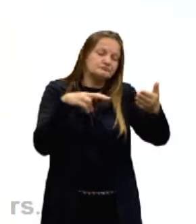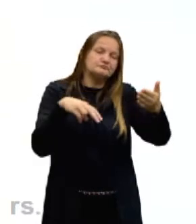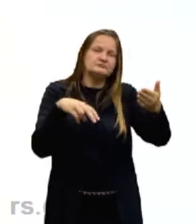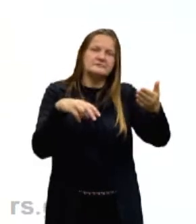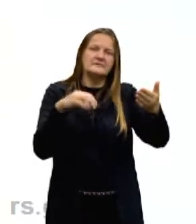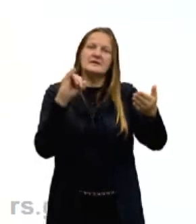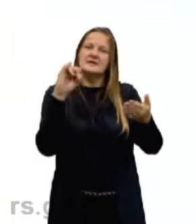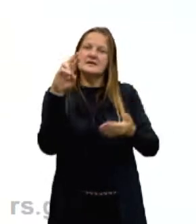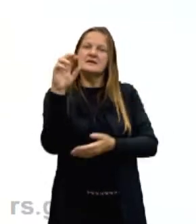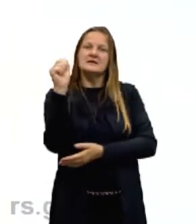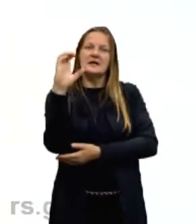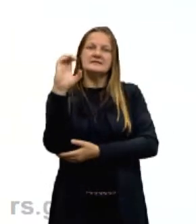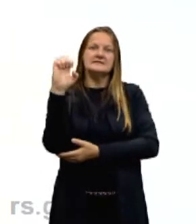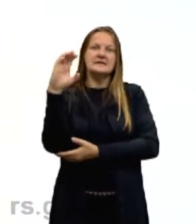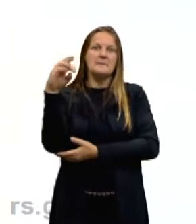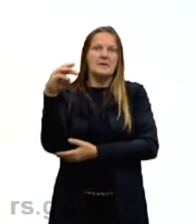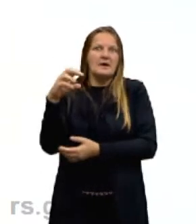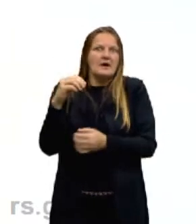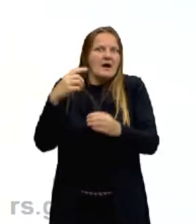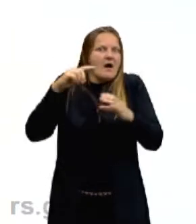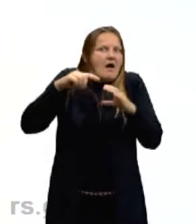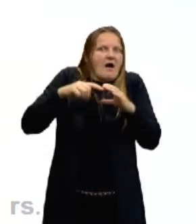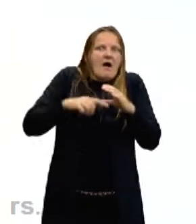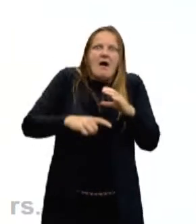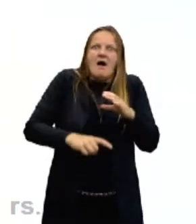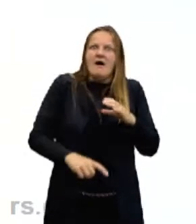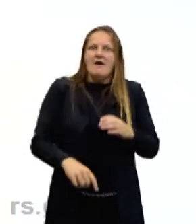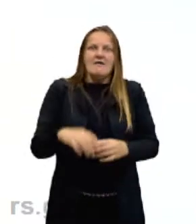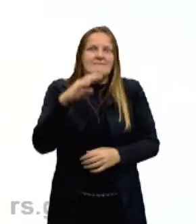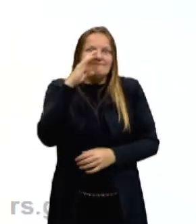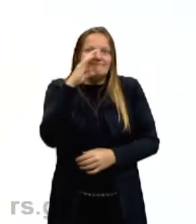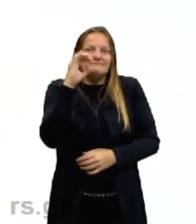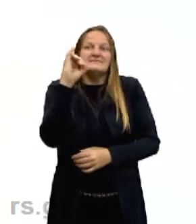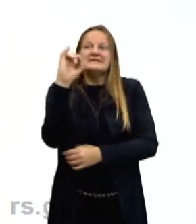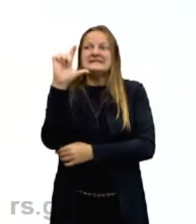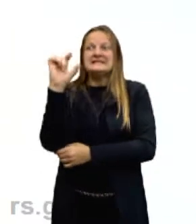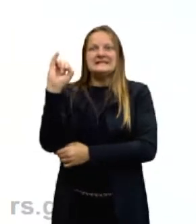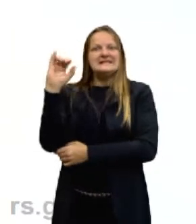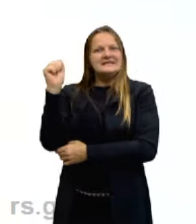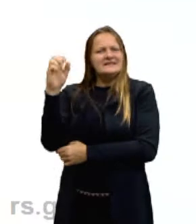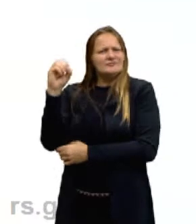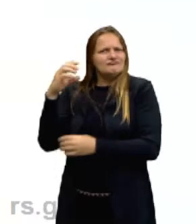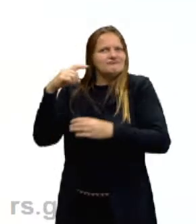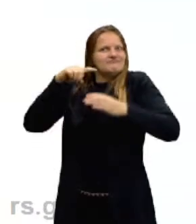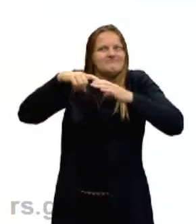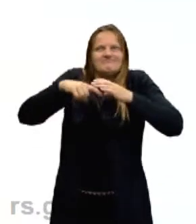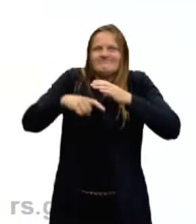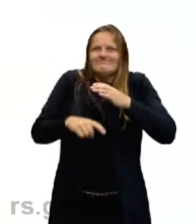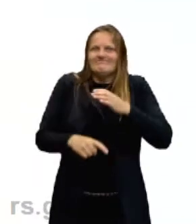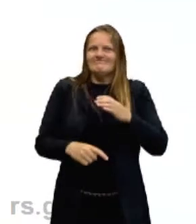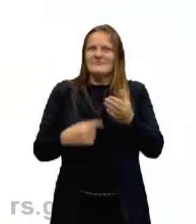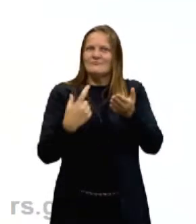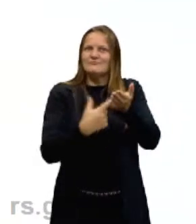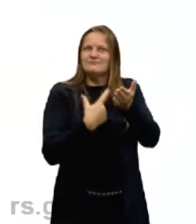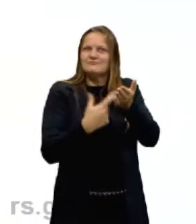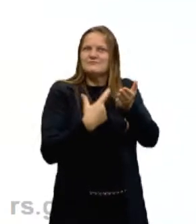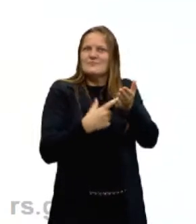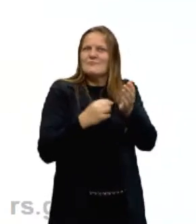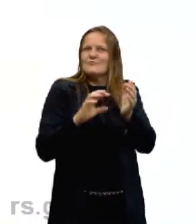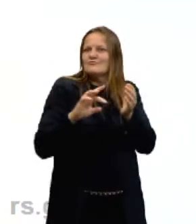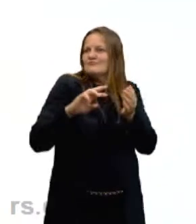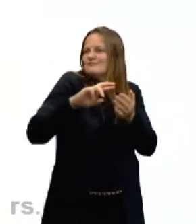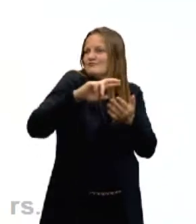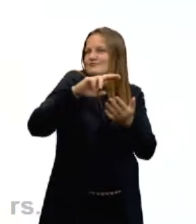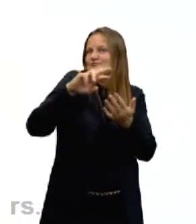Alencar a gente vai ver quase que uma epopeia né muito parecida com ele e daí Odisseia assim é um é uma epopeia